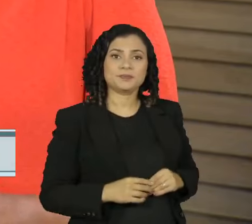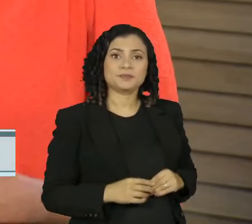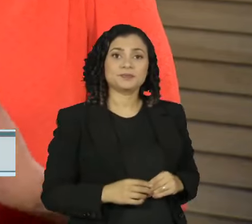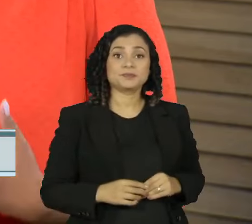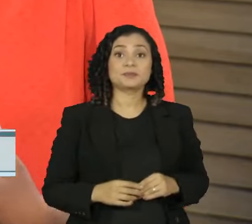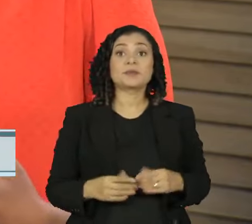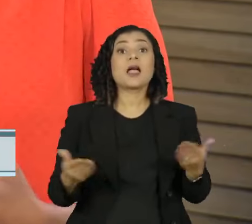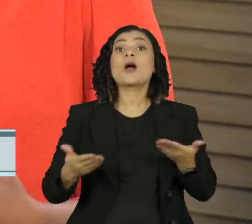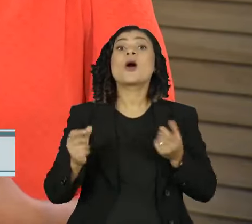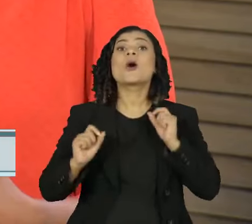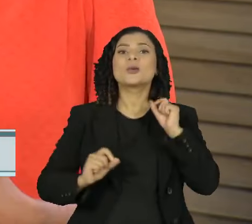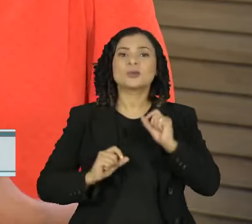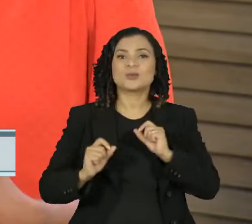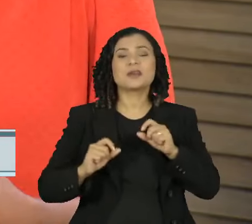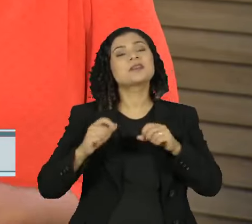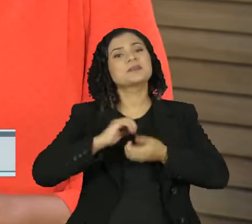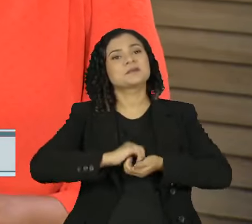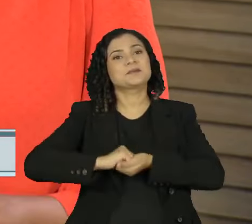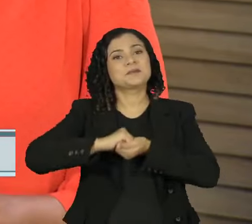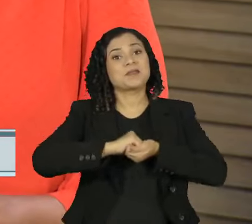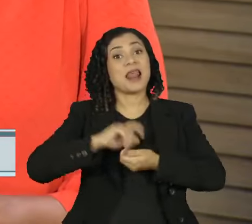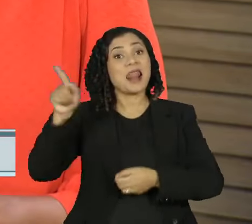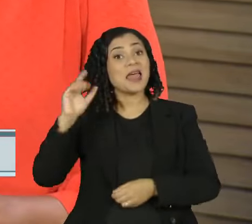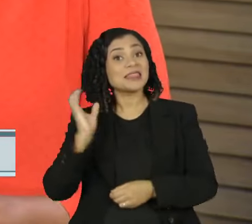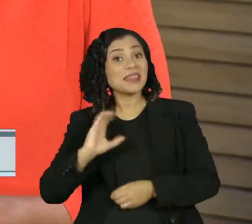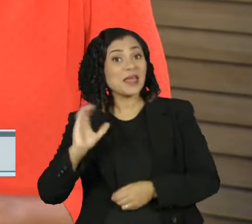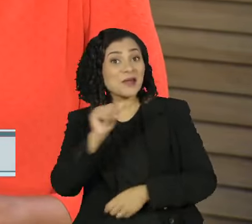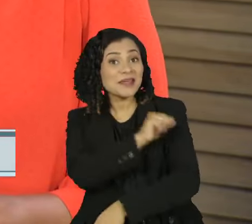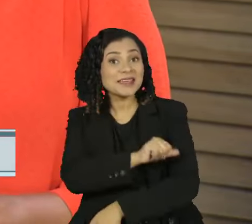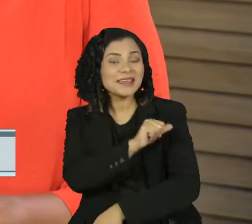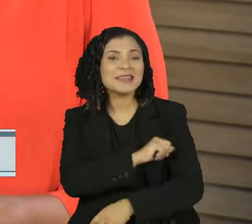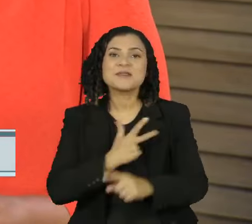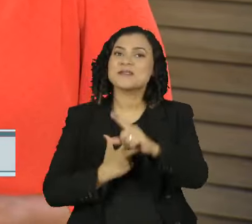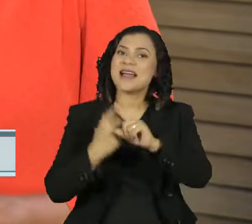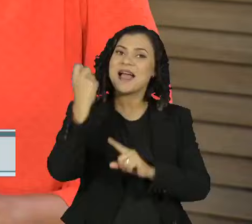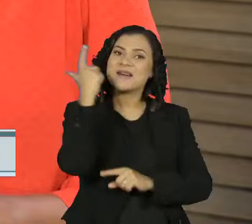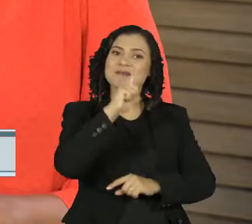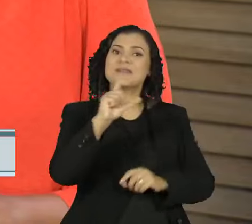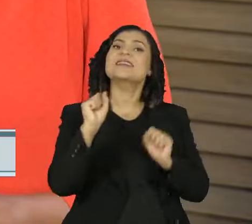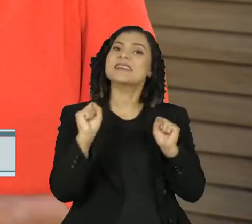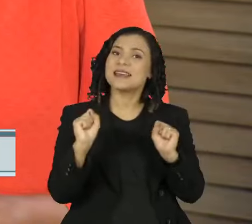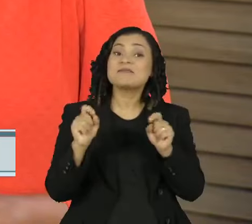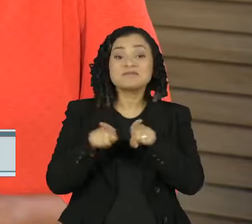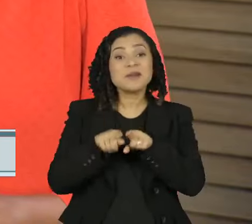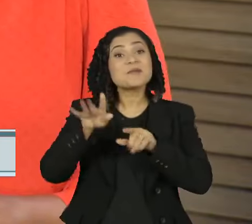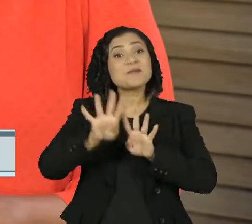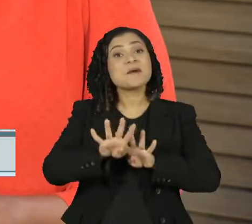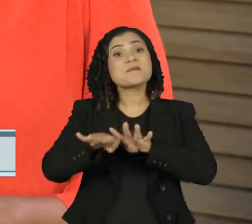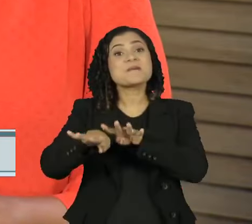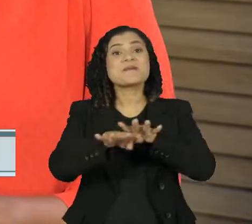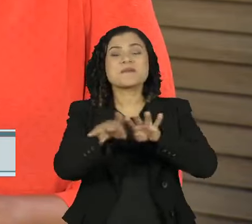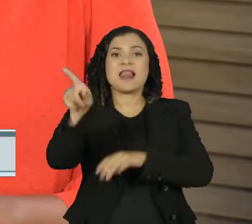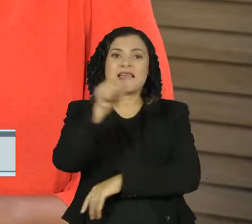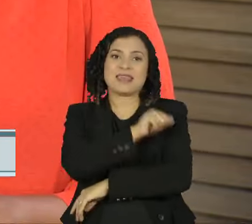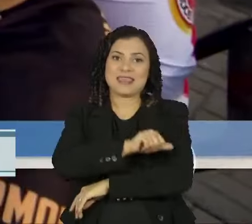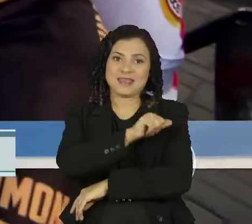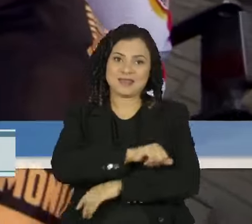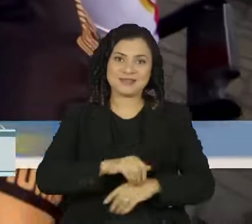A Unidos do Viradouro, de Niterói, região metropolitana do Rio, é a campeã do desfile das escolas de samba do Rio de